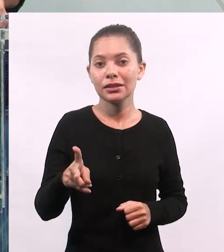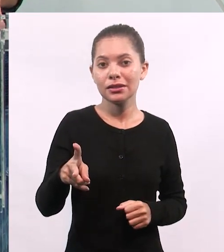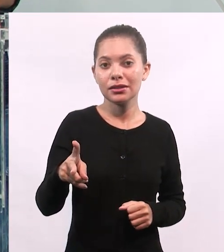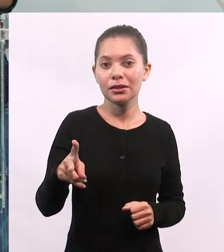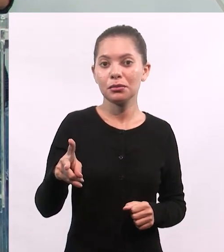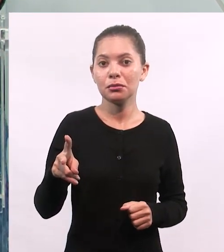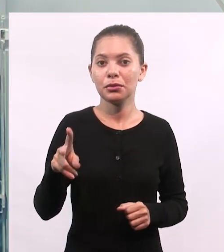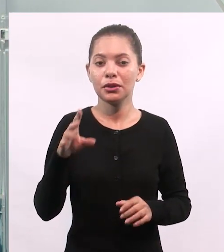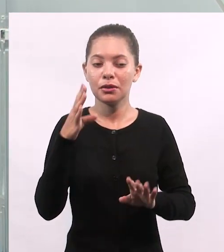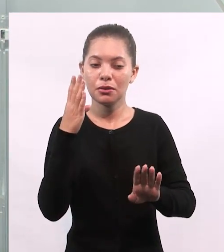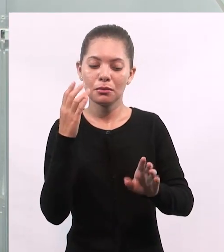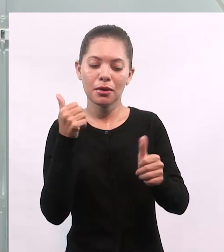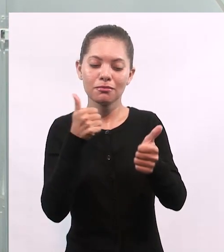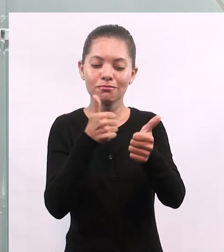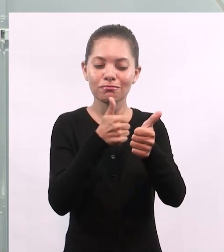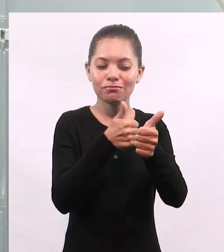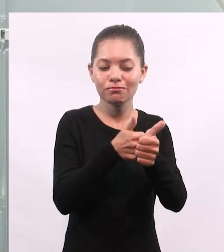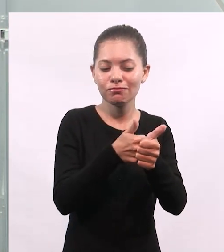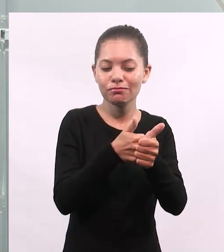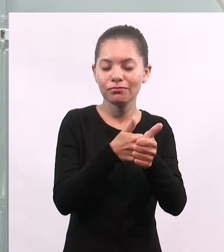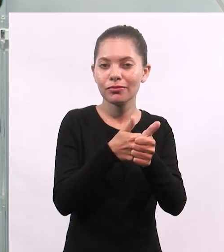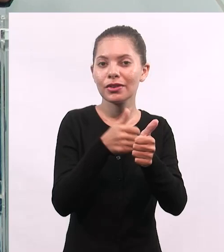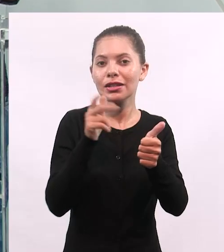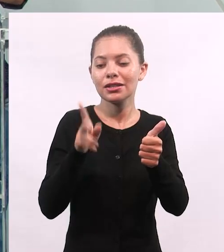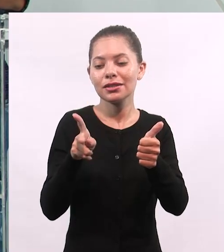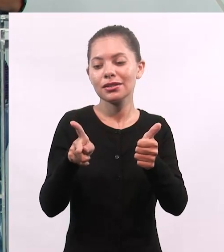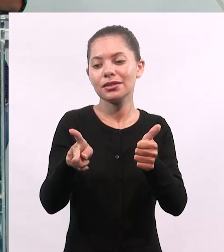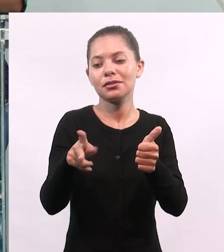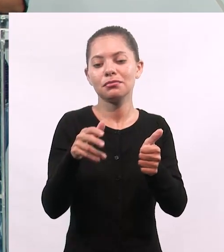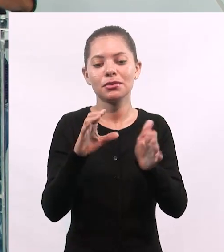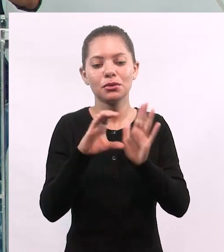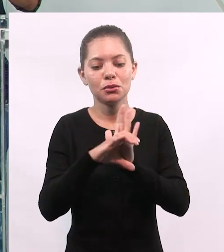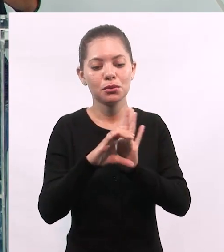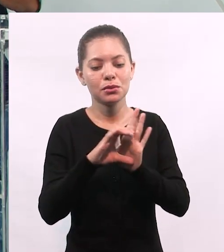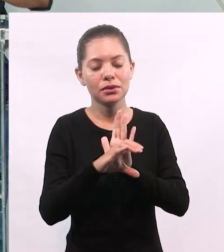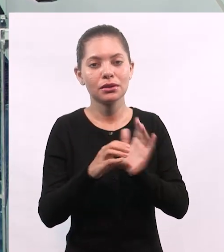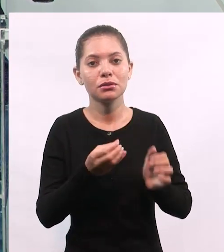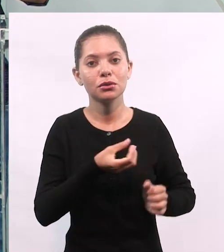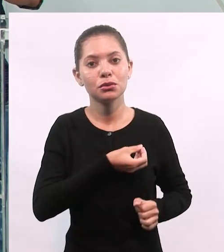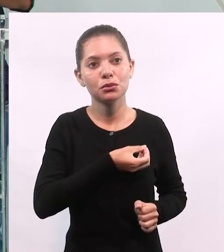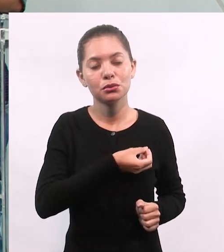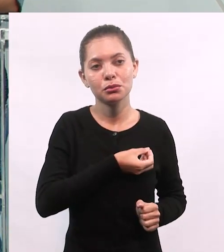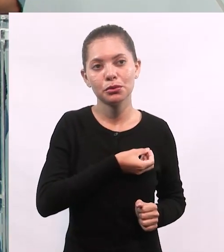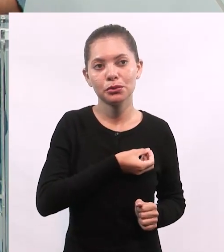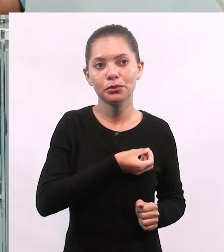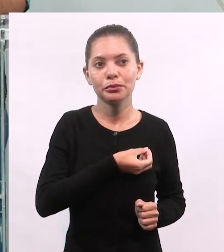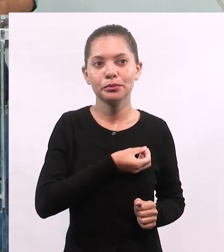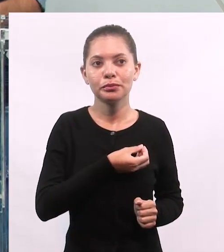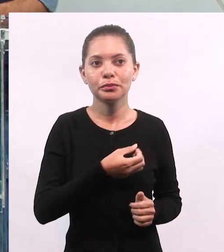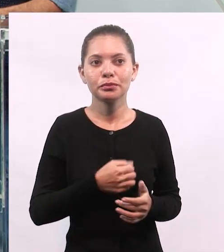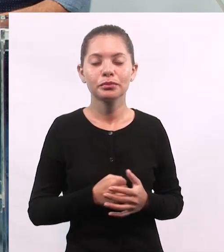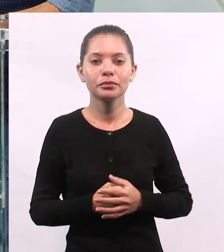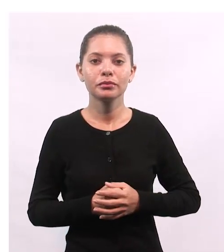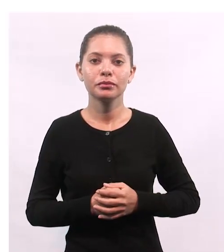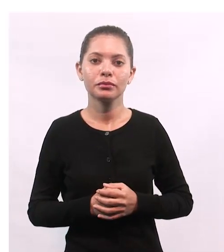vai estar fazendo uma aproximação, sempre trabalhando com o conceito de números